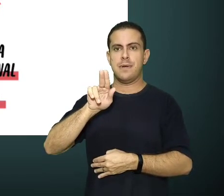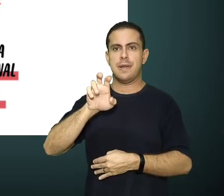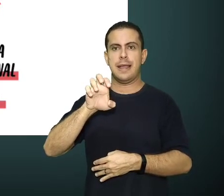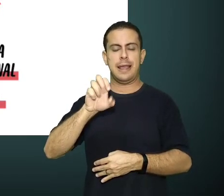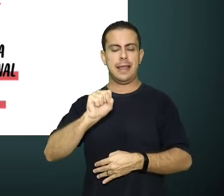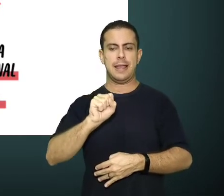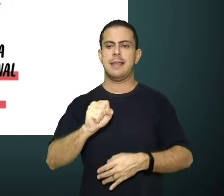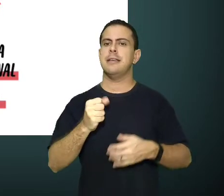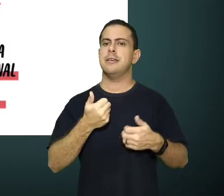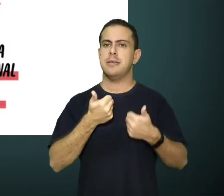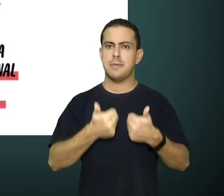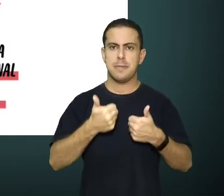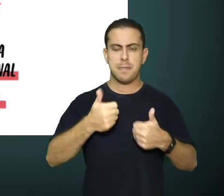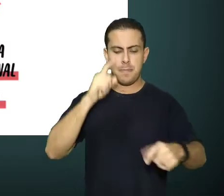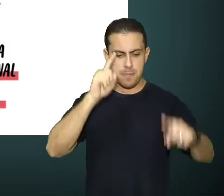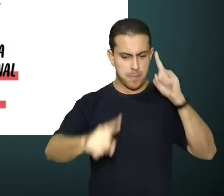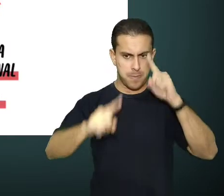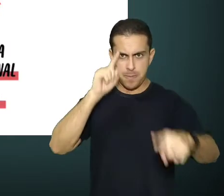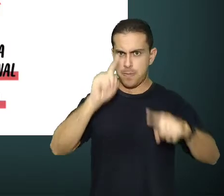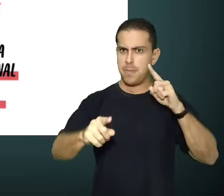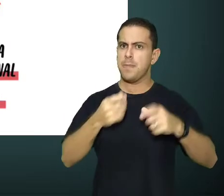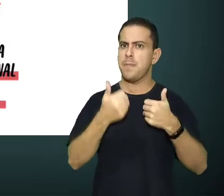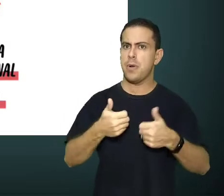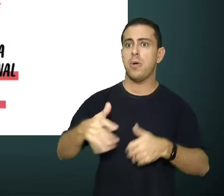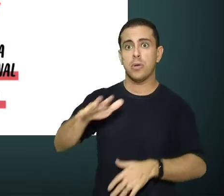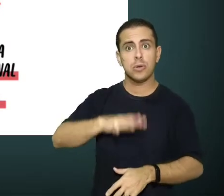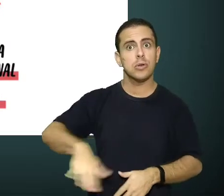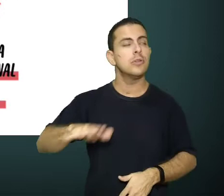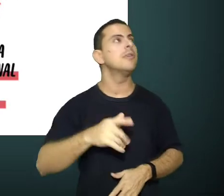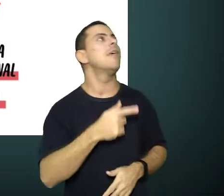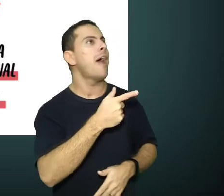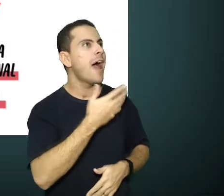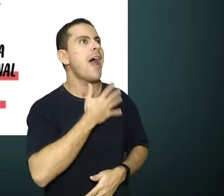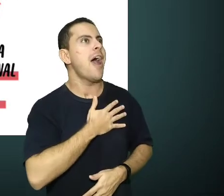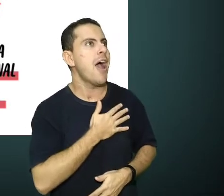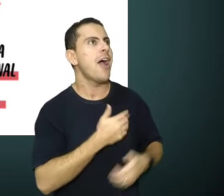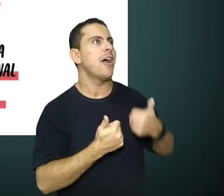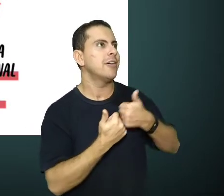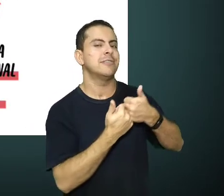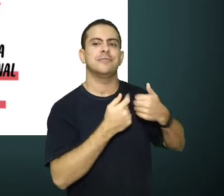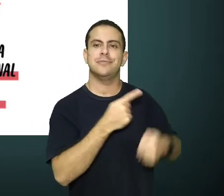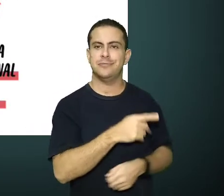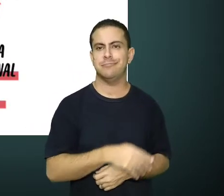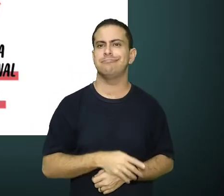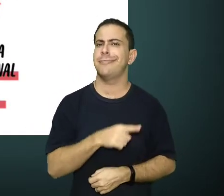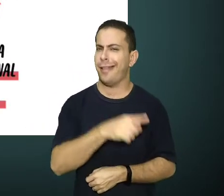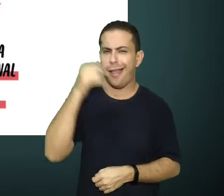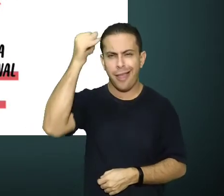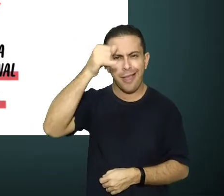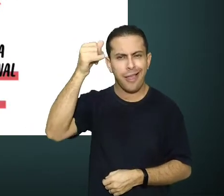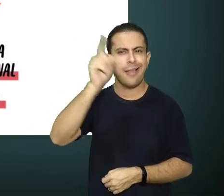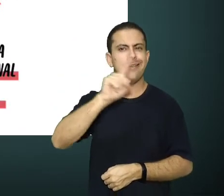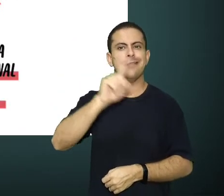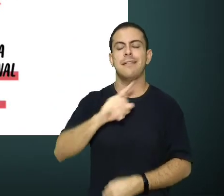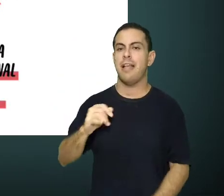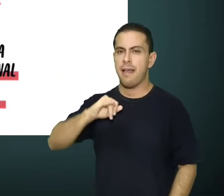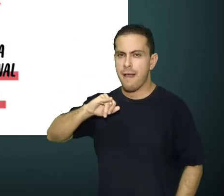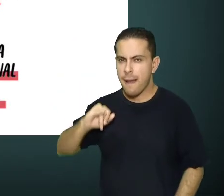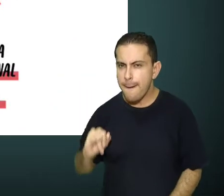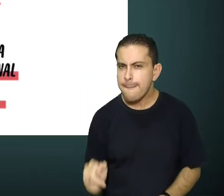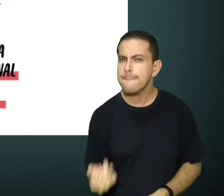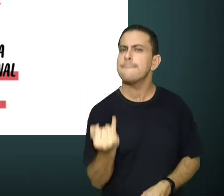seja, Napoleão estava com a bola toda e tinha a opinião pública a seu favor. Ele não era bobo nem